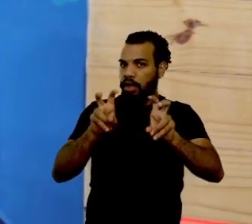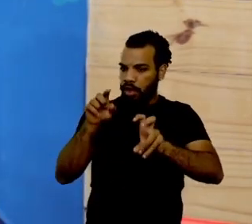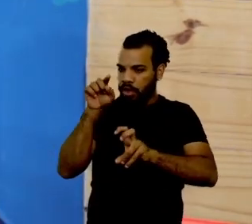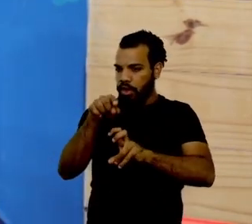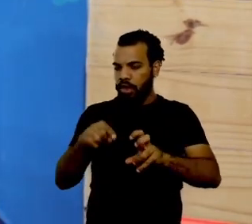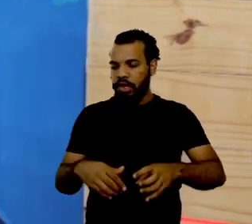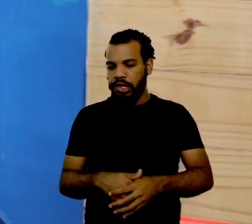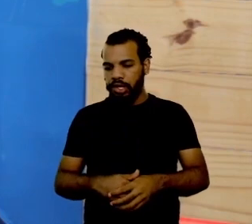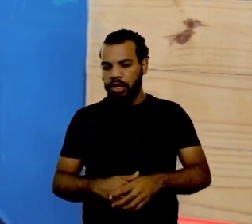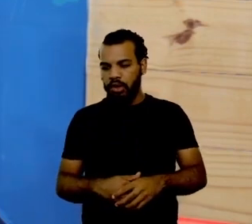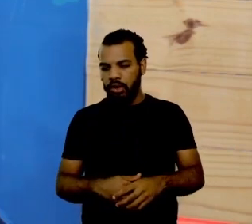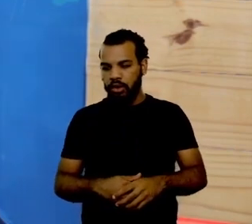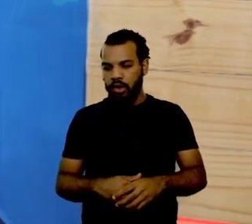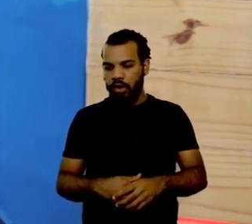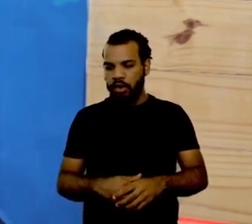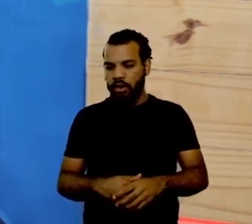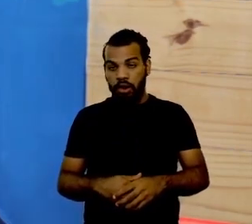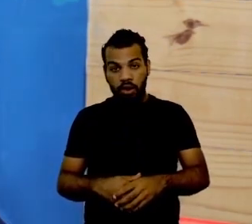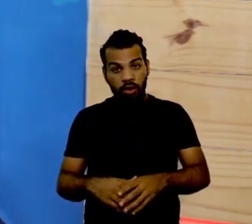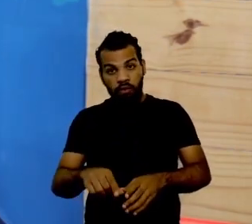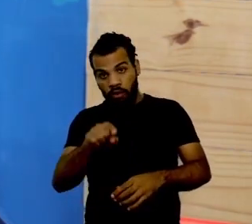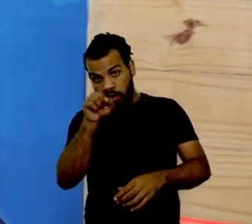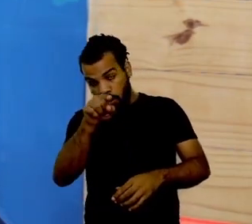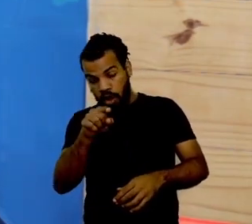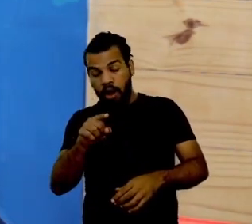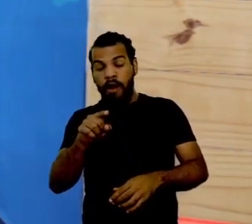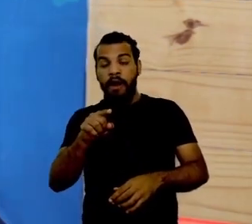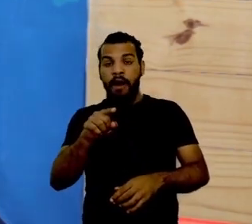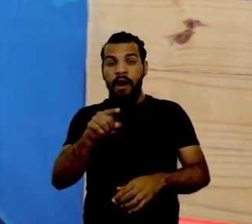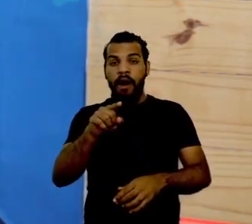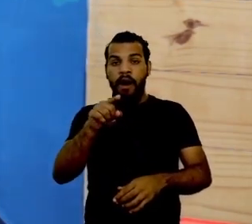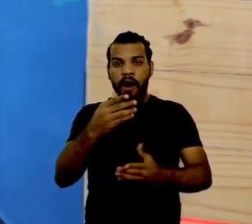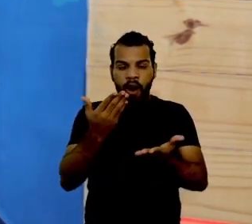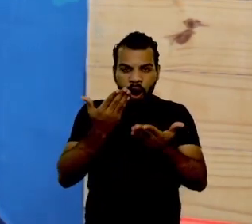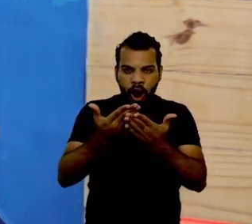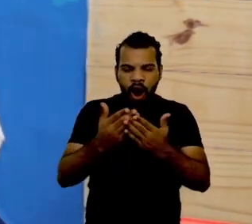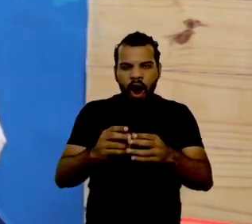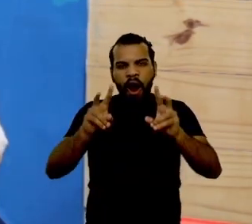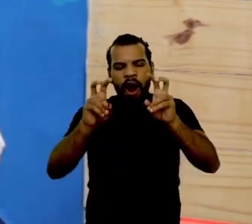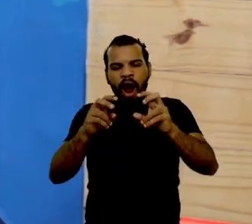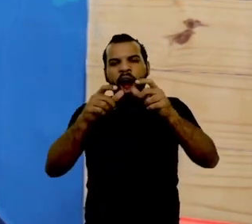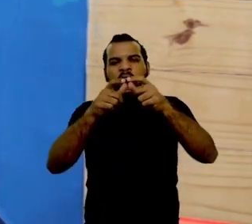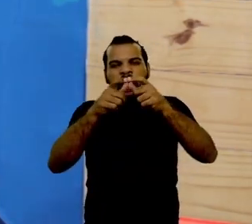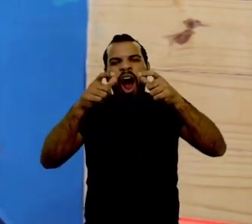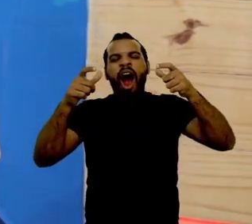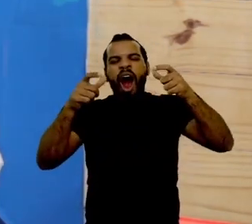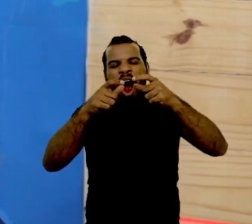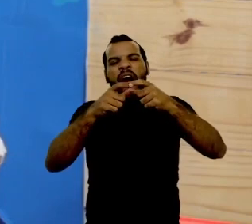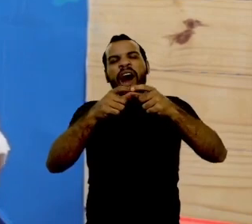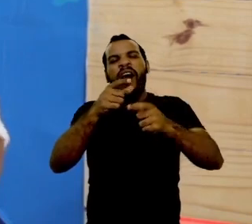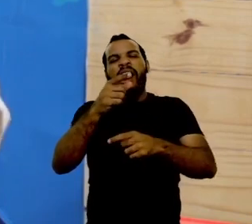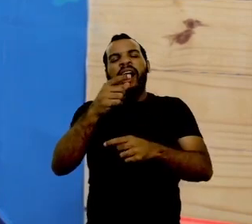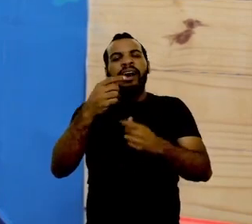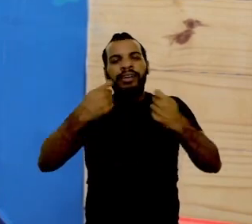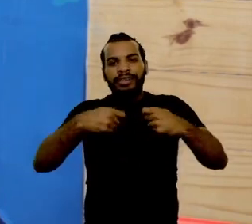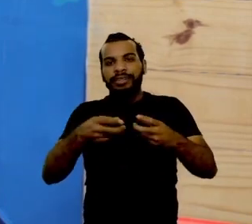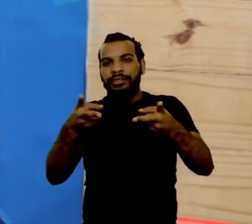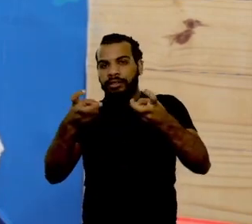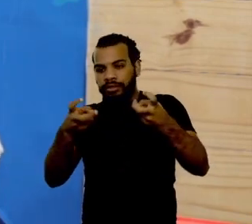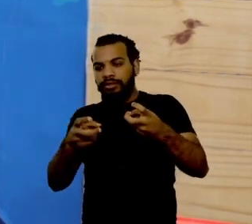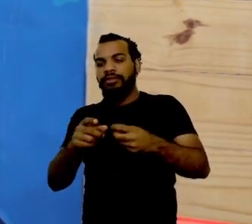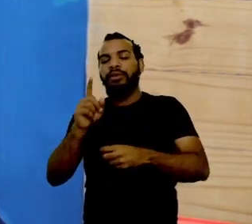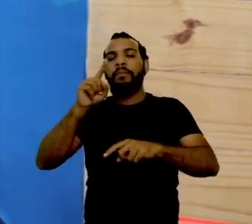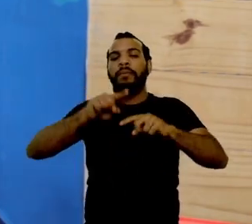Ressignificar o estudo, gente. Você que está especificamente estudando a dilatação térmica, tem que observar quais são